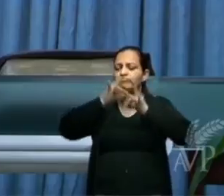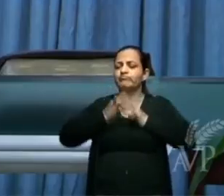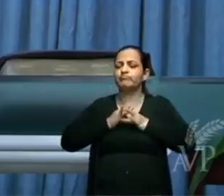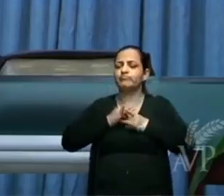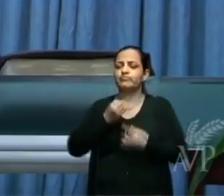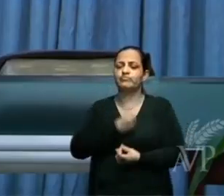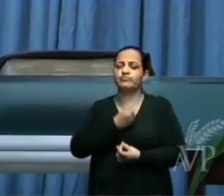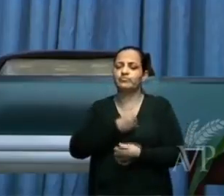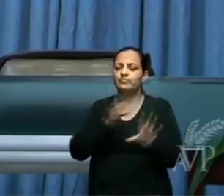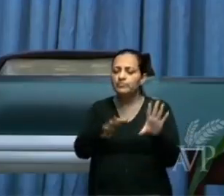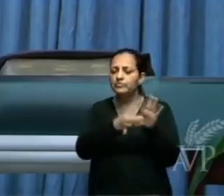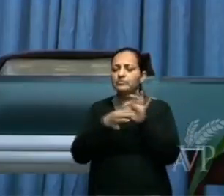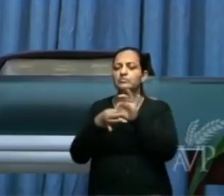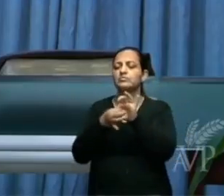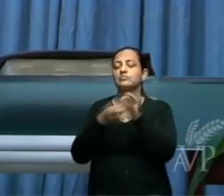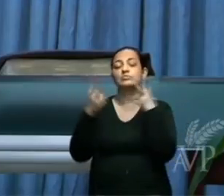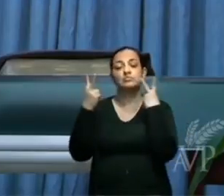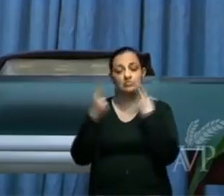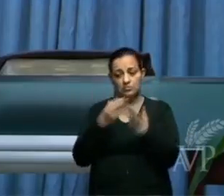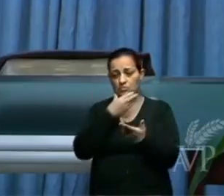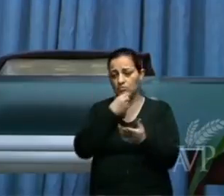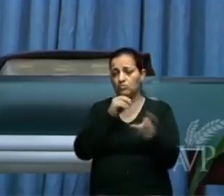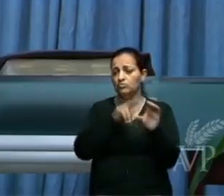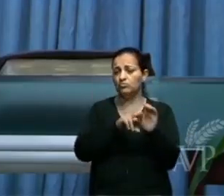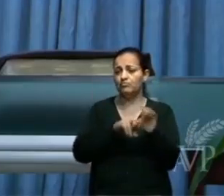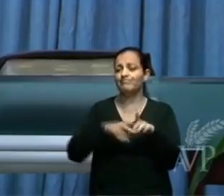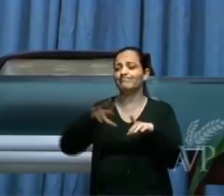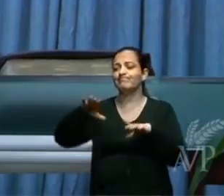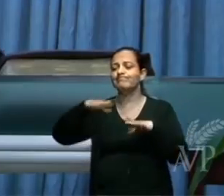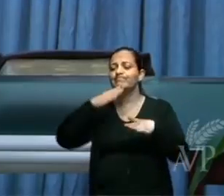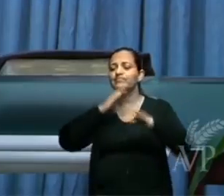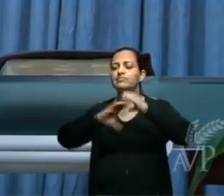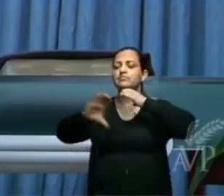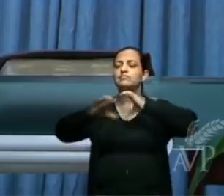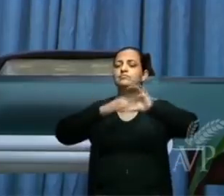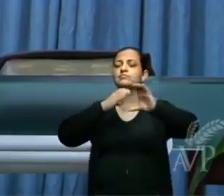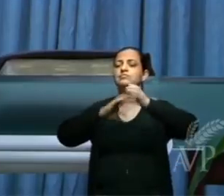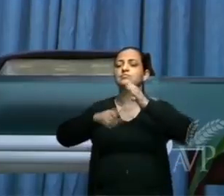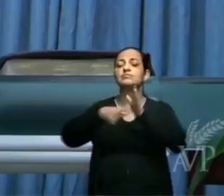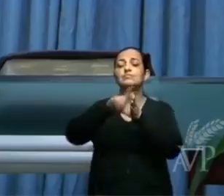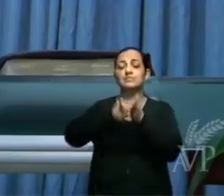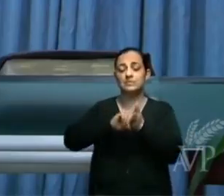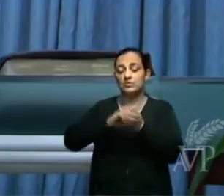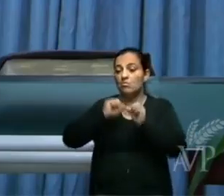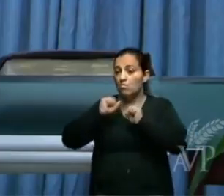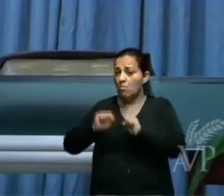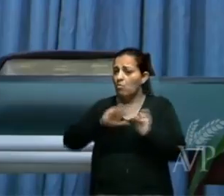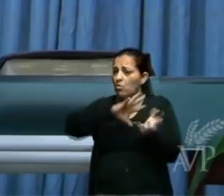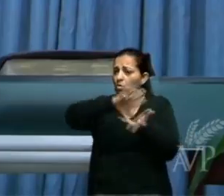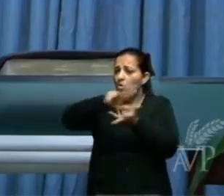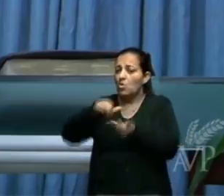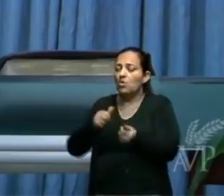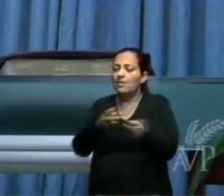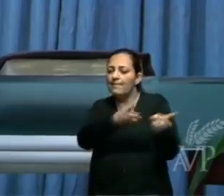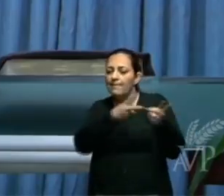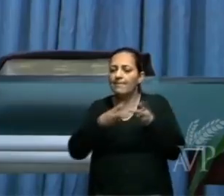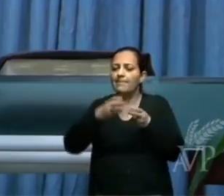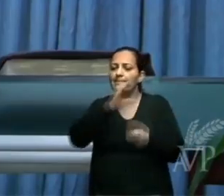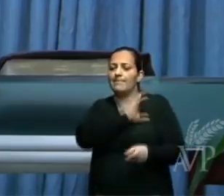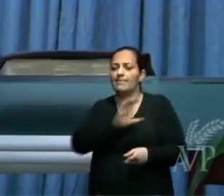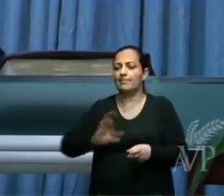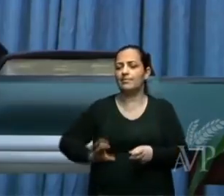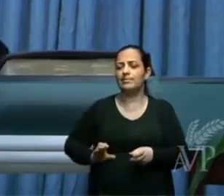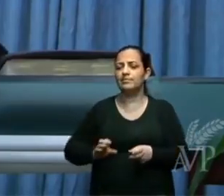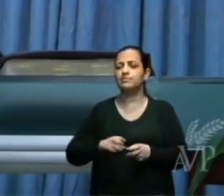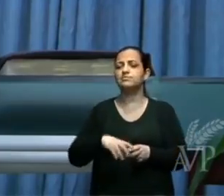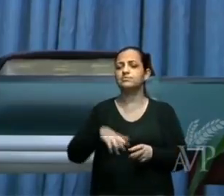como os irmãos cantava pouco pode o mundo de cristo em ti senhor o